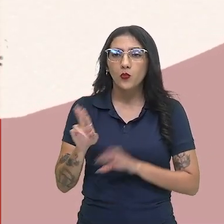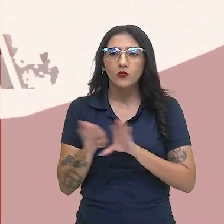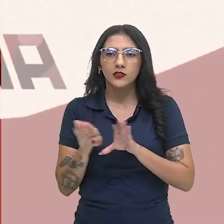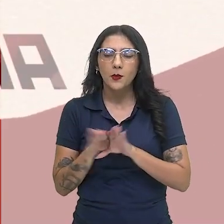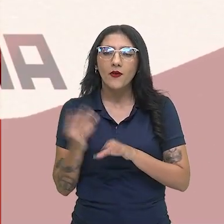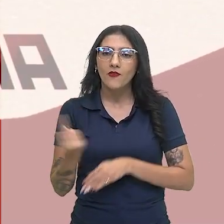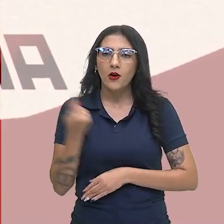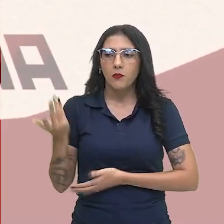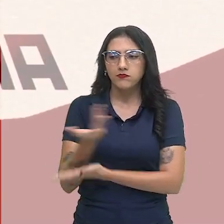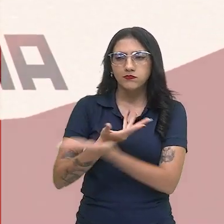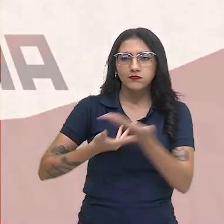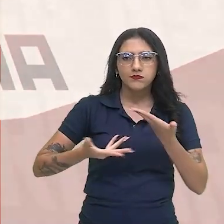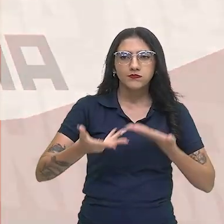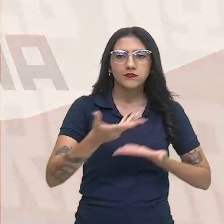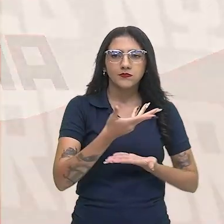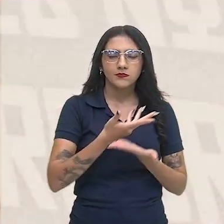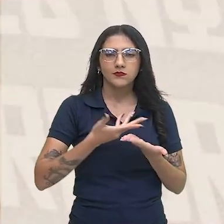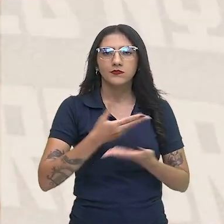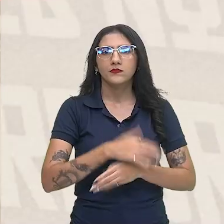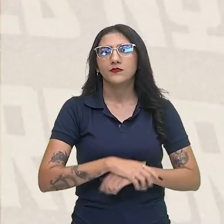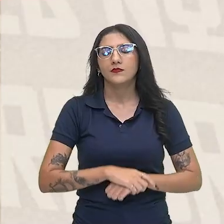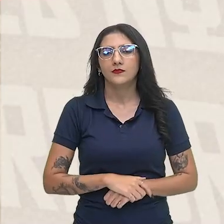troca, mais-valia.